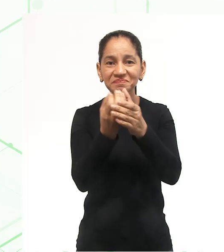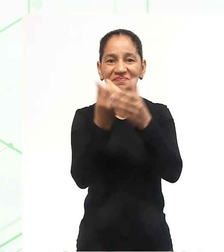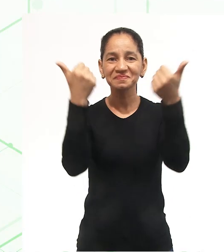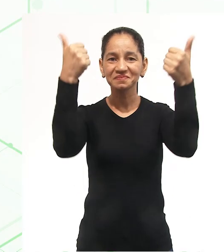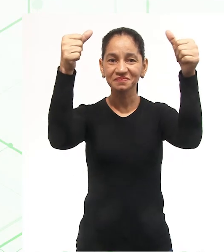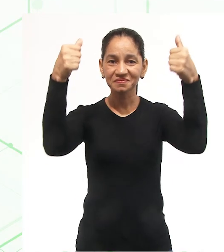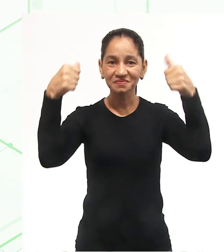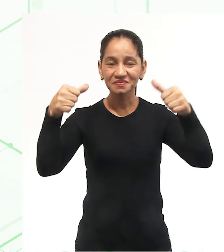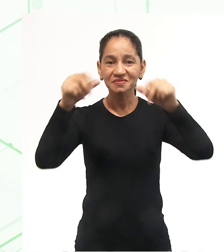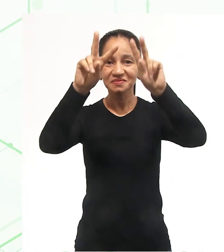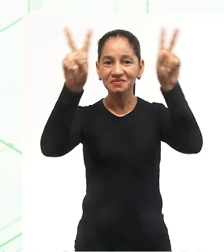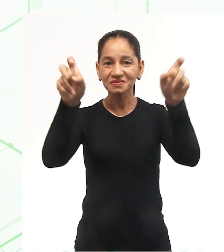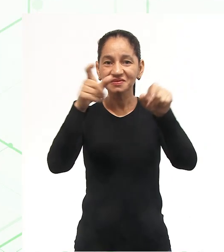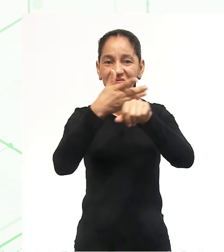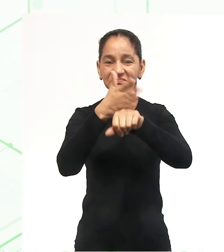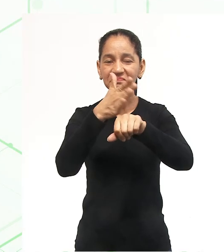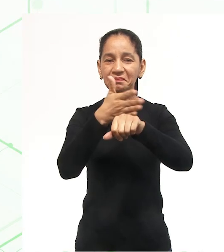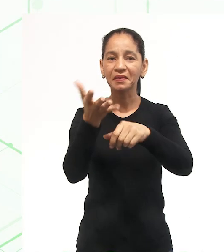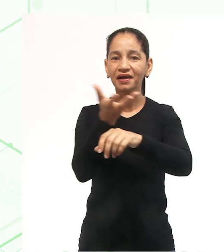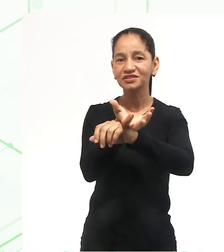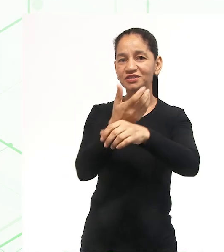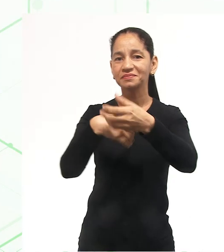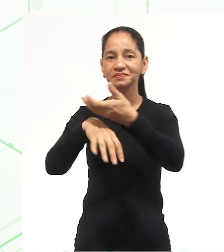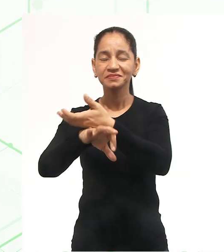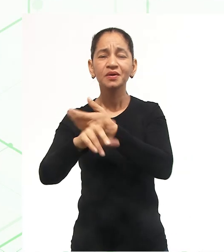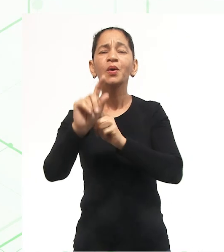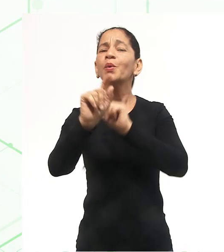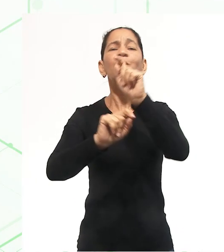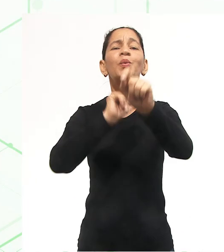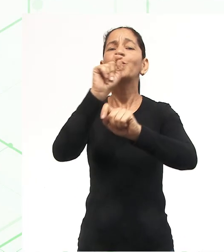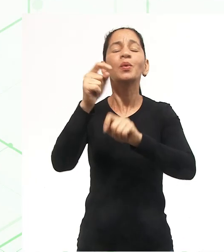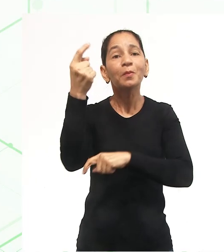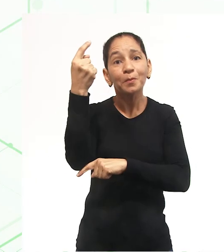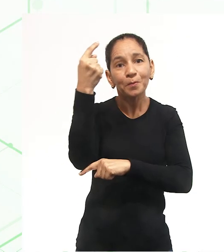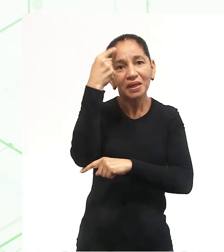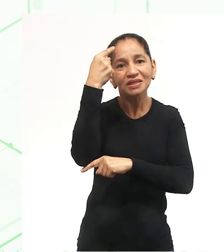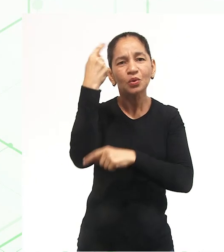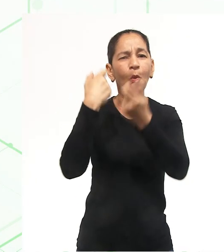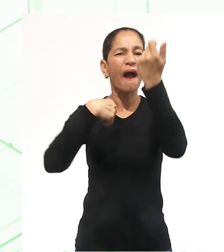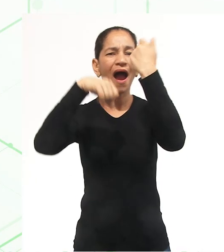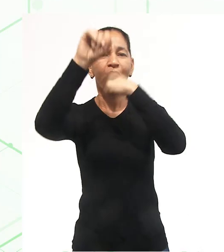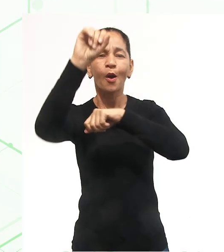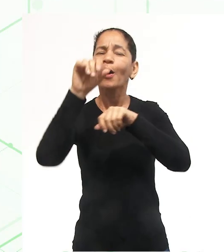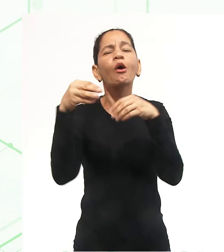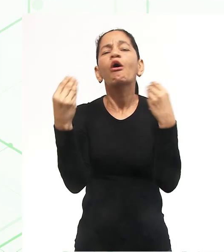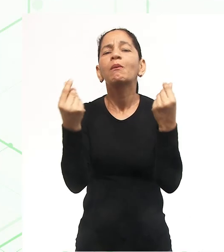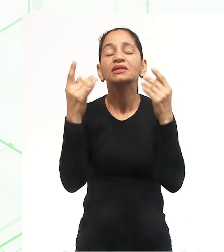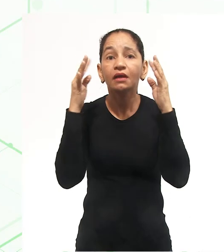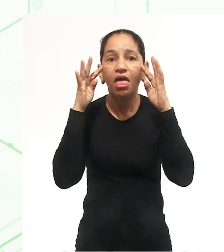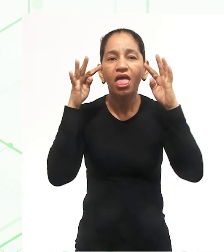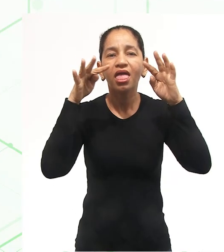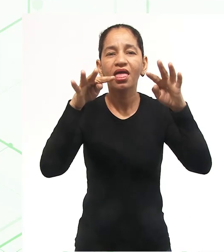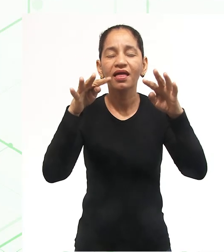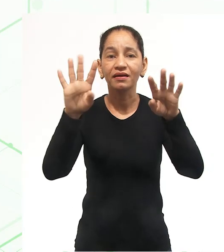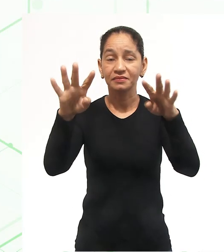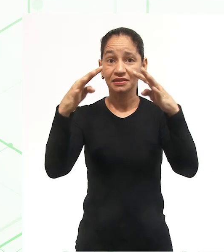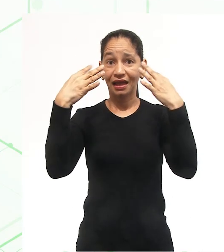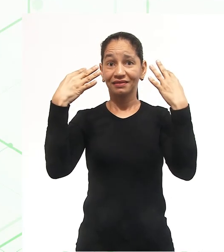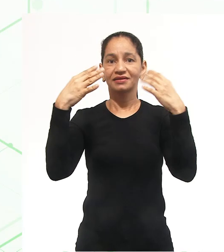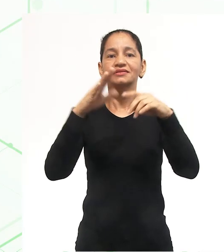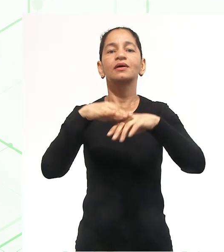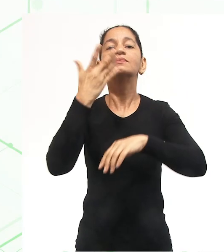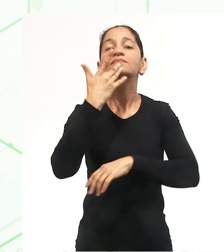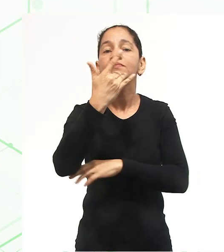acerca do tema de práticas integradoras. E o que a gente pensou? Uma forma de atrair tanto o público mais